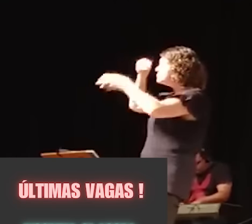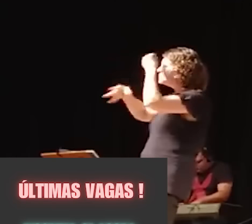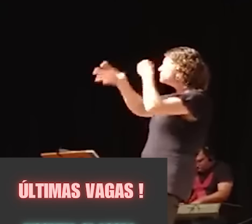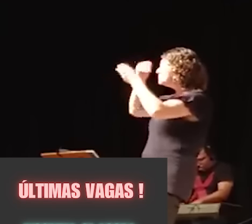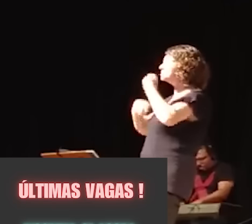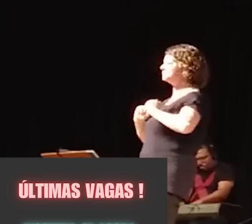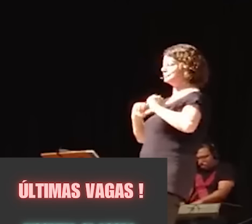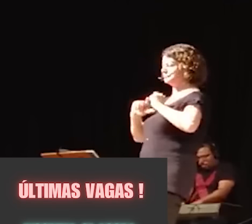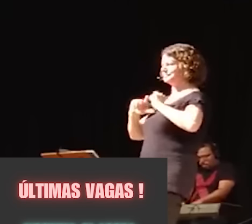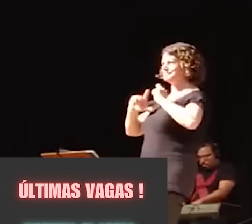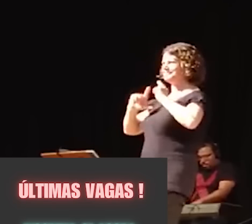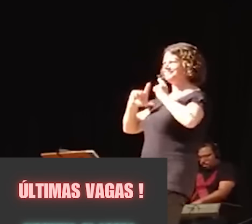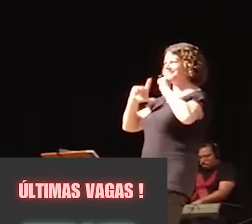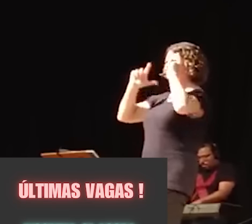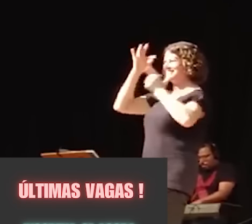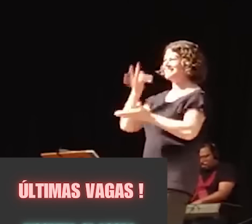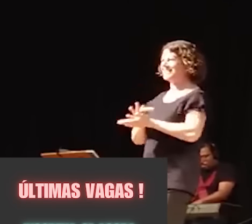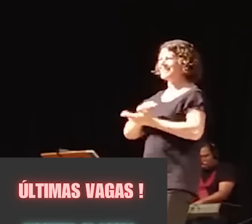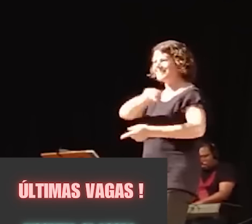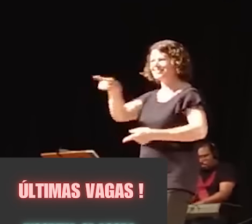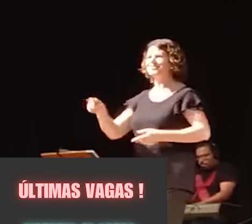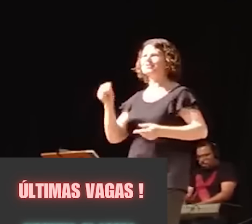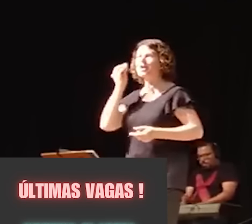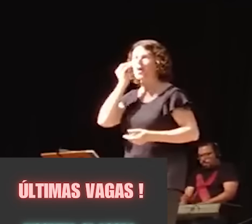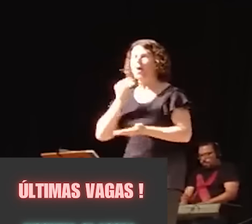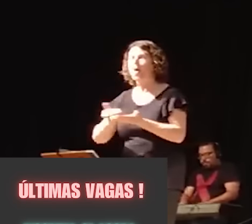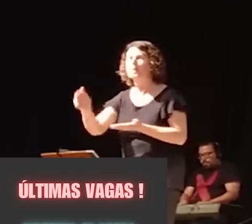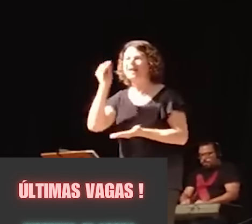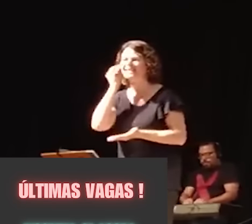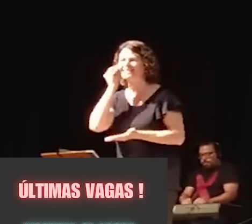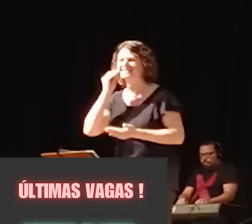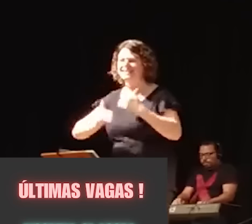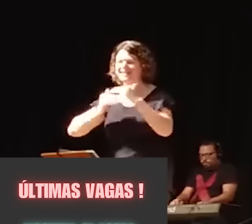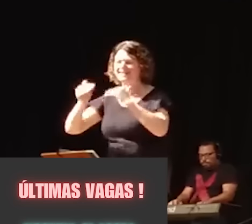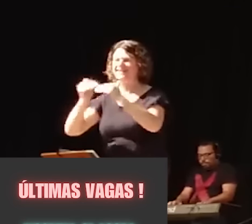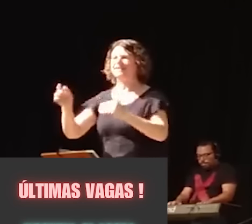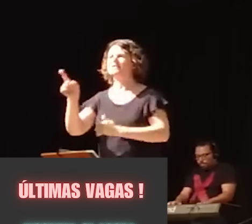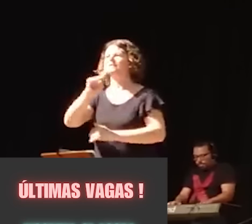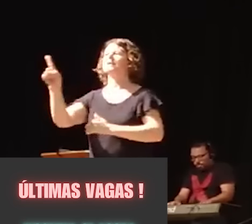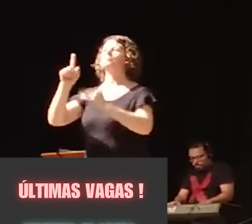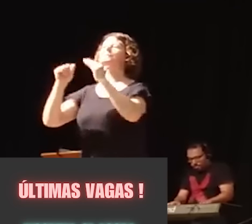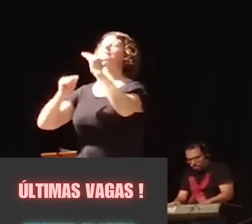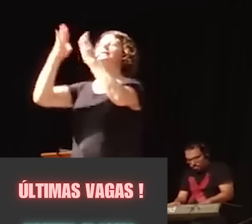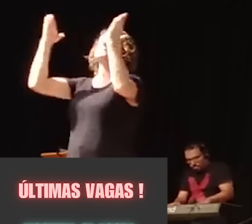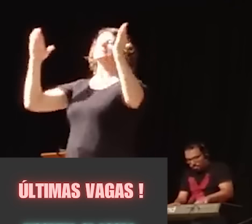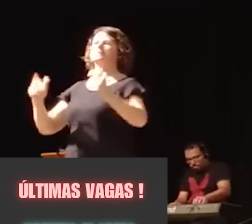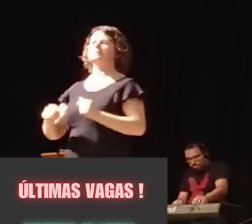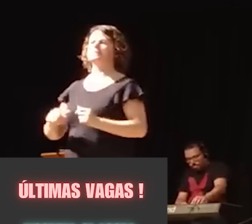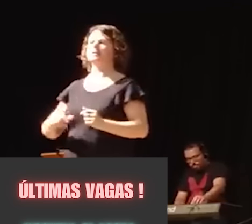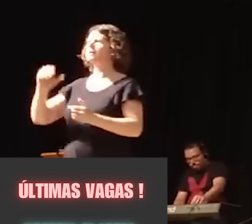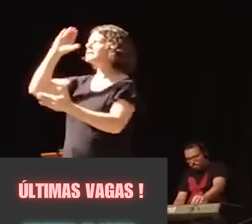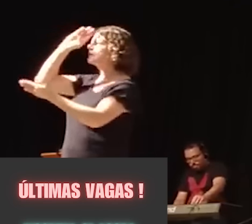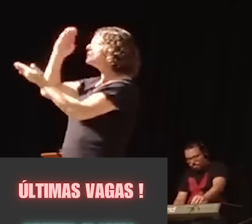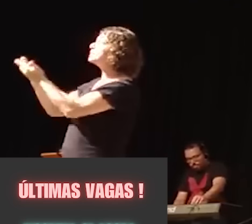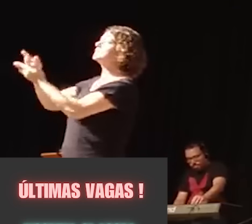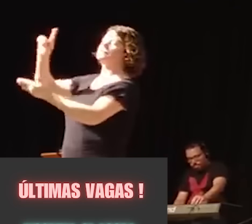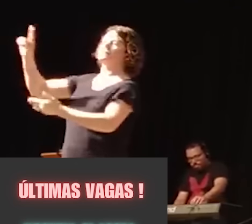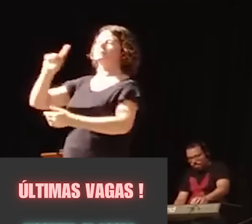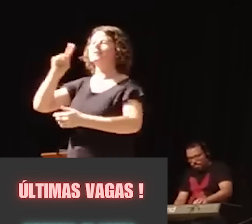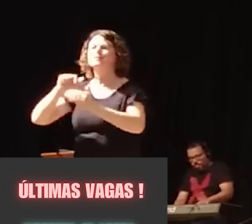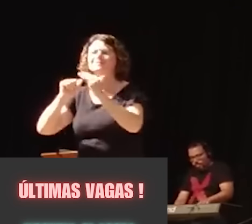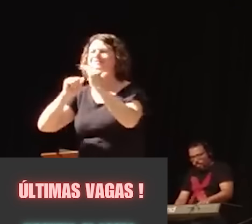diz eu vou colocar minha confiança no Senhor não desista dos seus valores Não